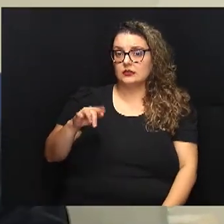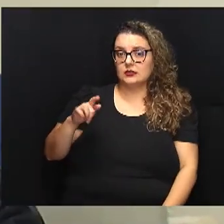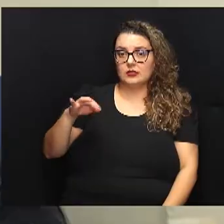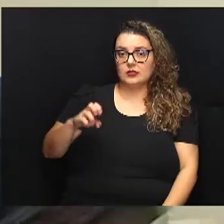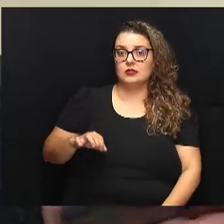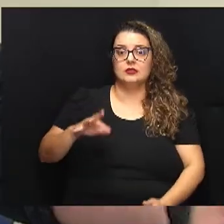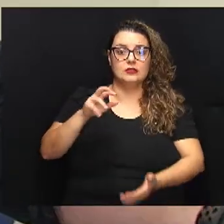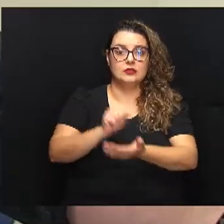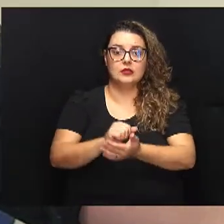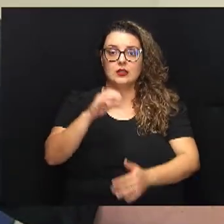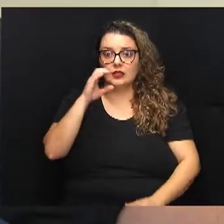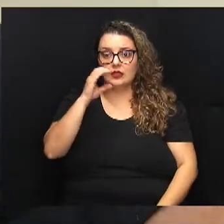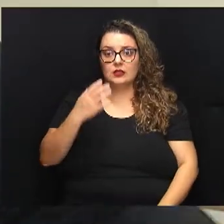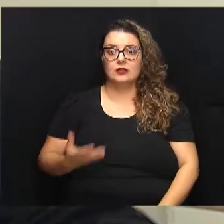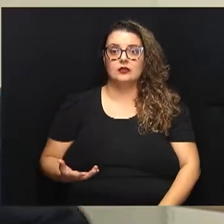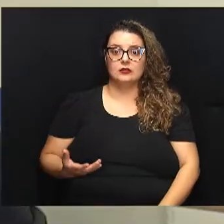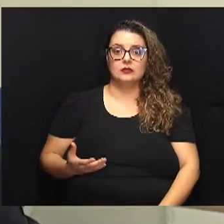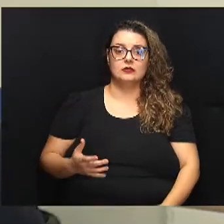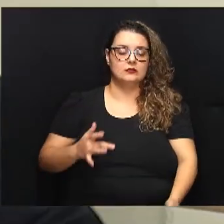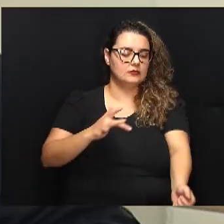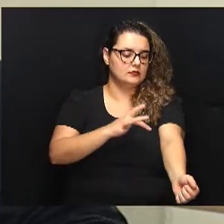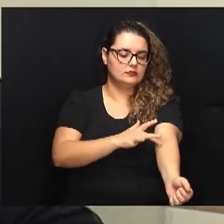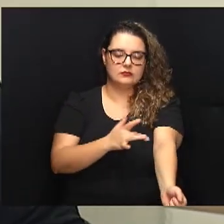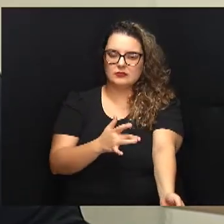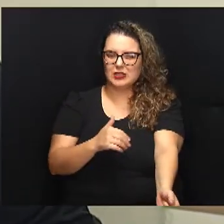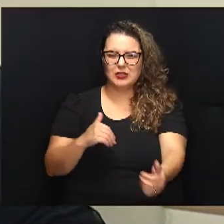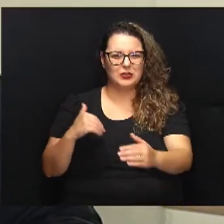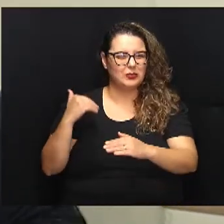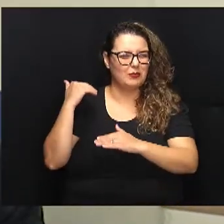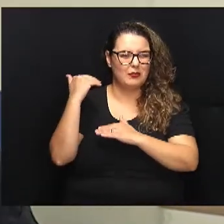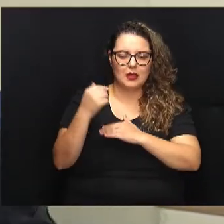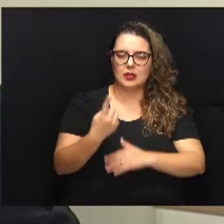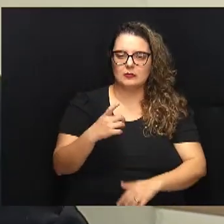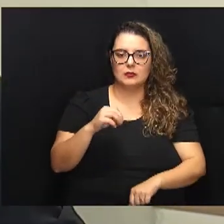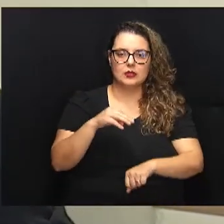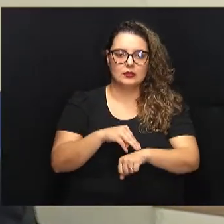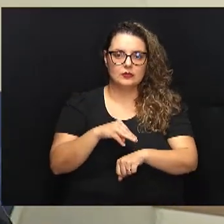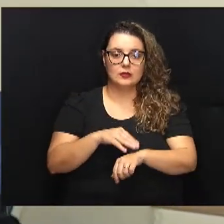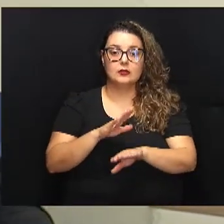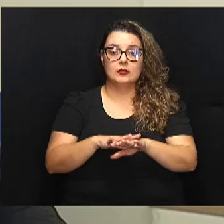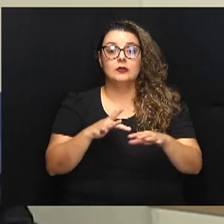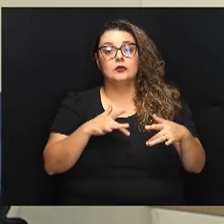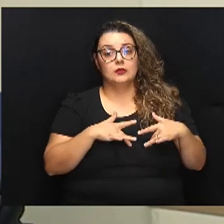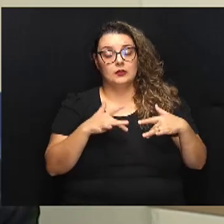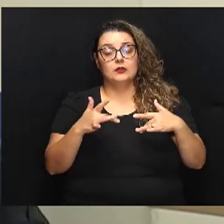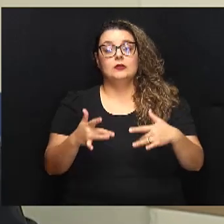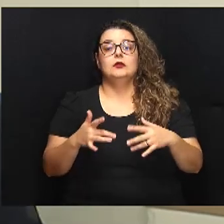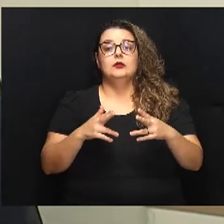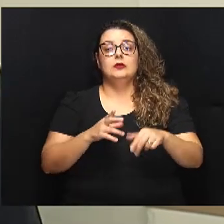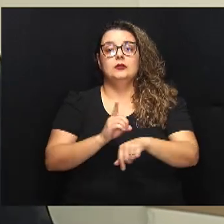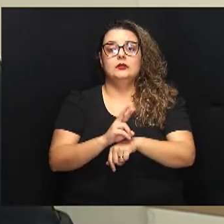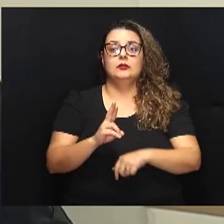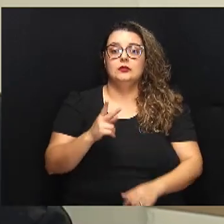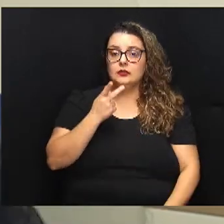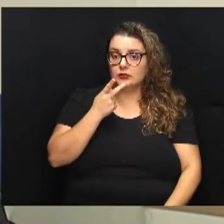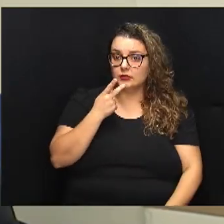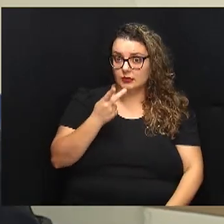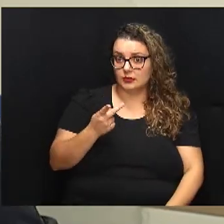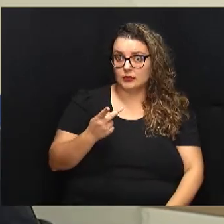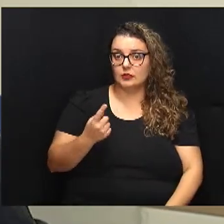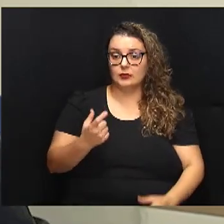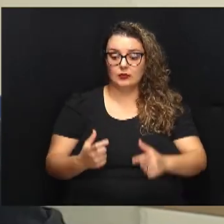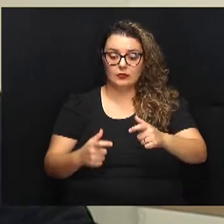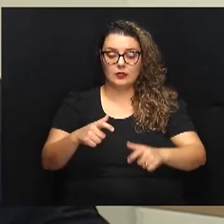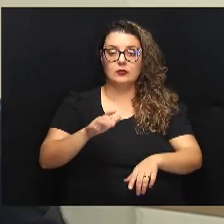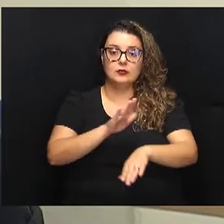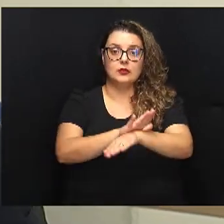é rapidinho, depois tirar sangue dura no máximo 10 minutos, é um ato solidário, como a doutora falou também, uma bolsa pode doar até